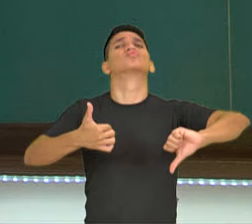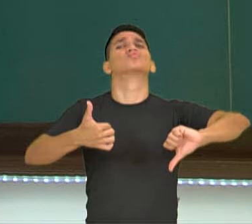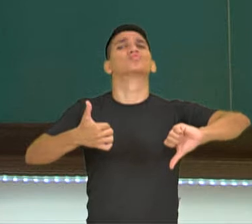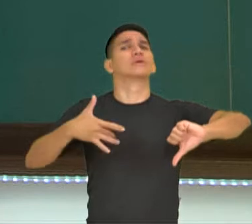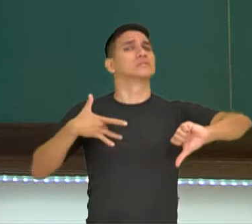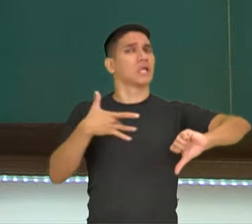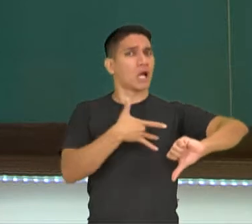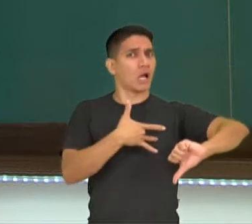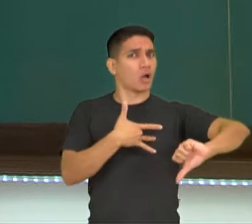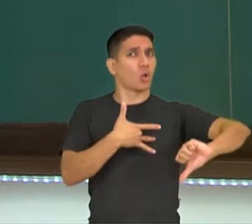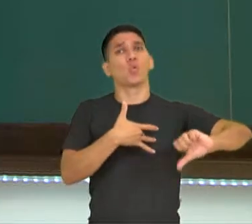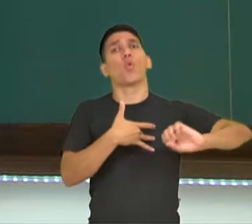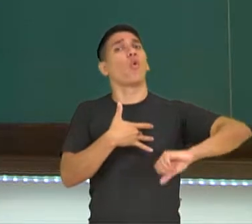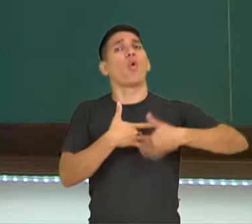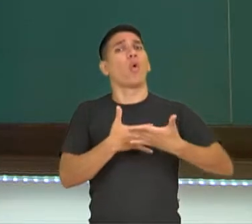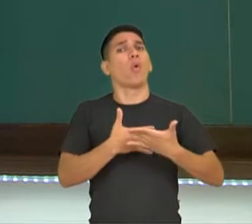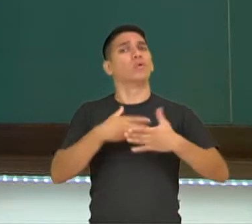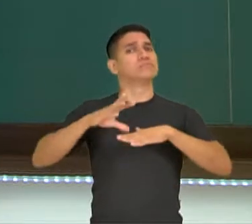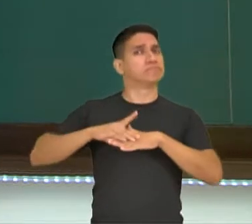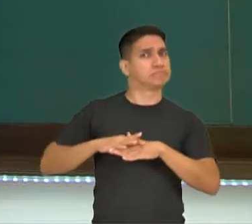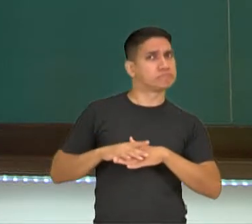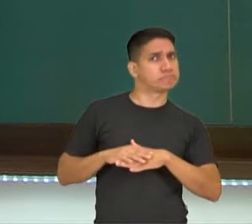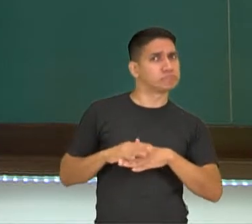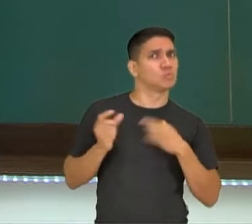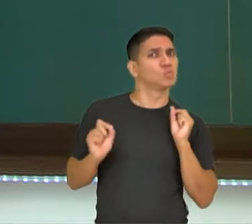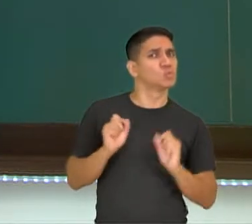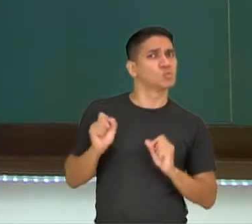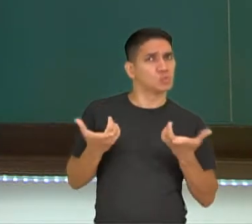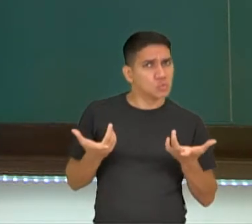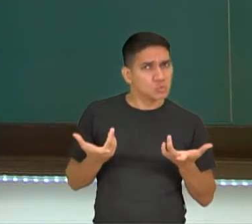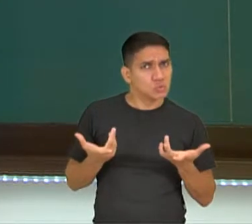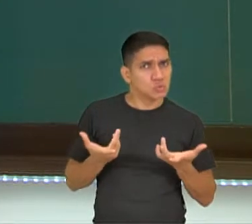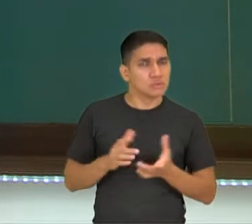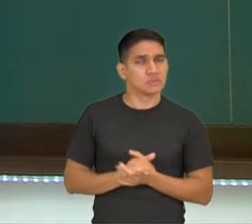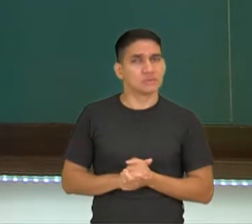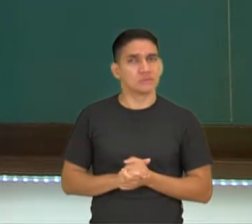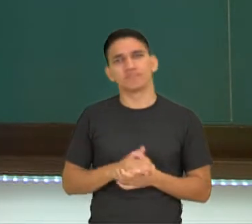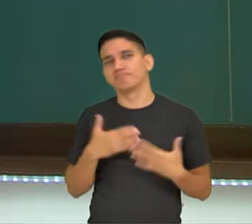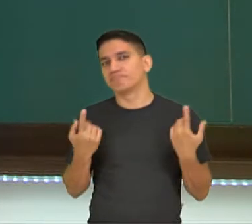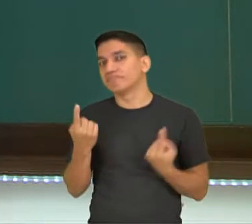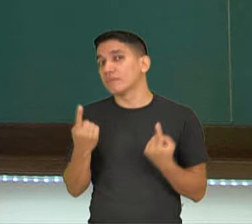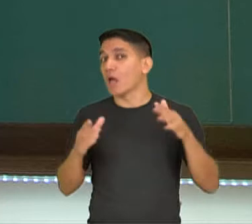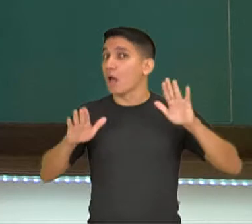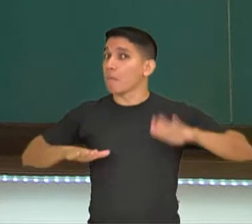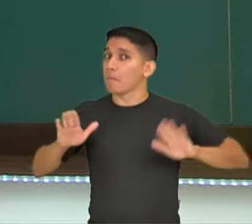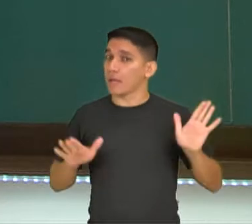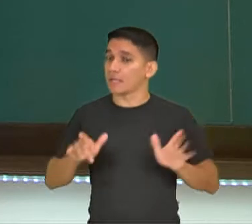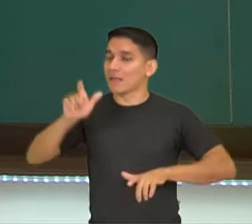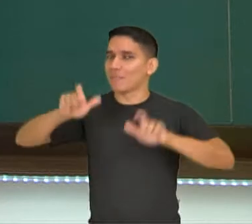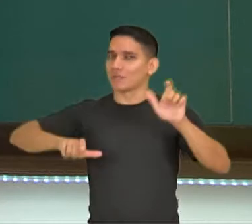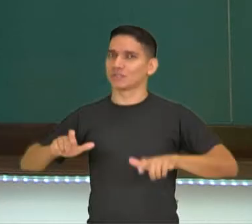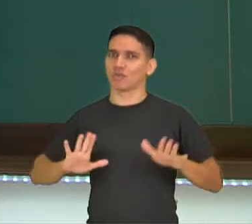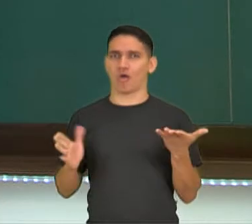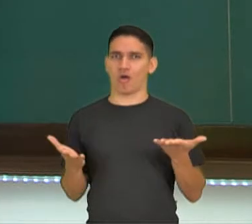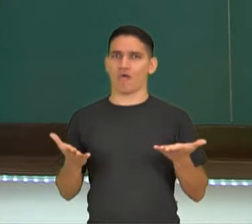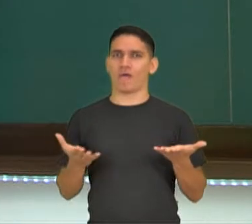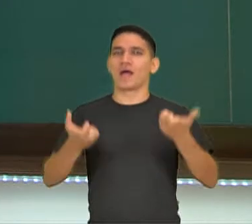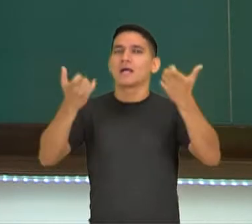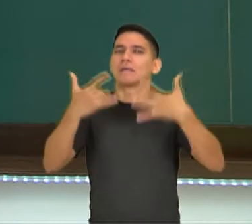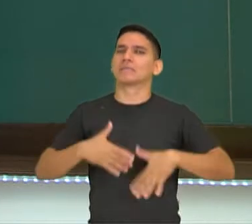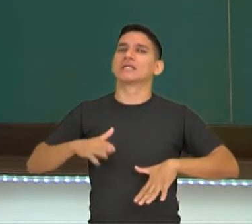para o bem ou o sódio é para o mal? Aí depende, né? O pessoal da física gosta muito dessa